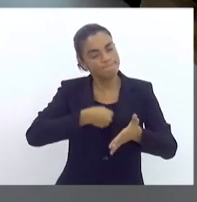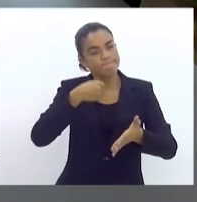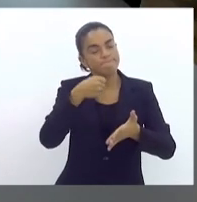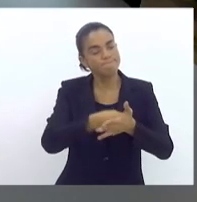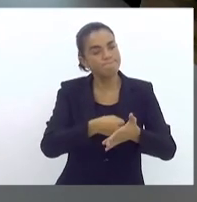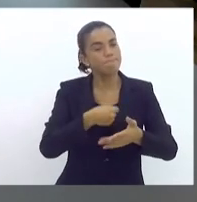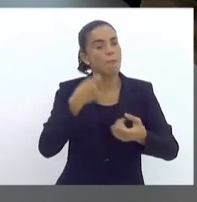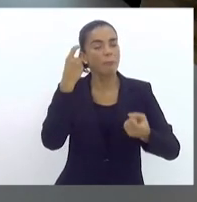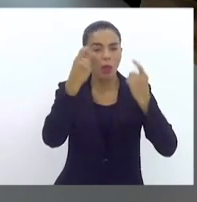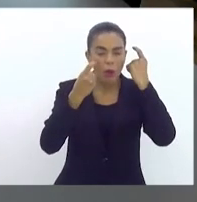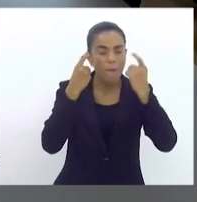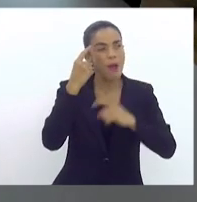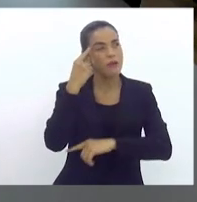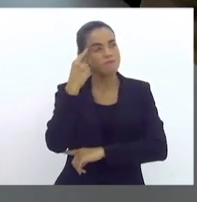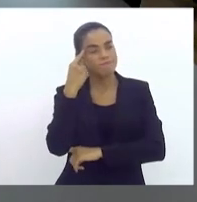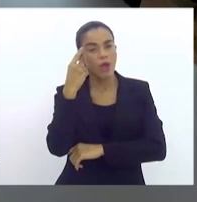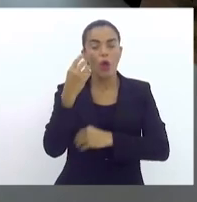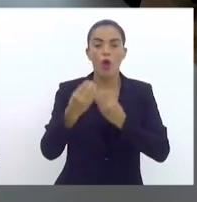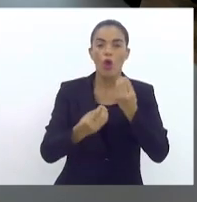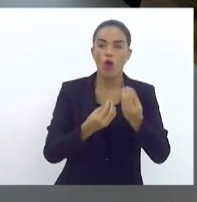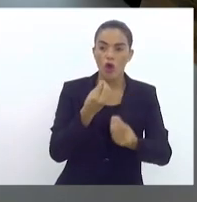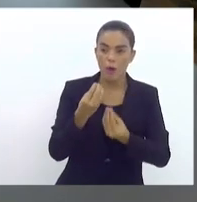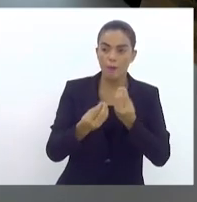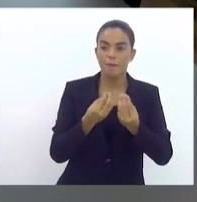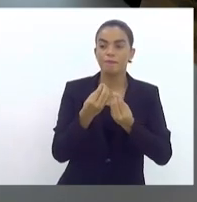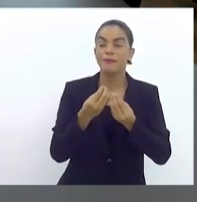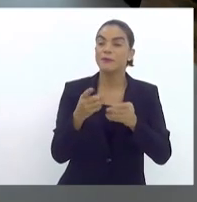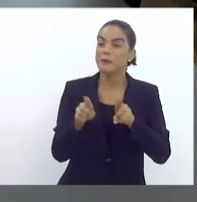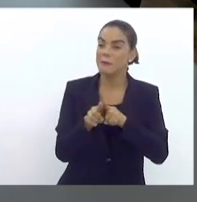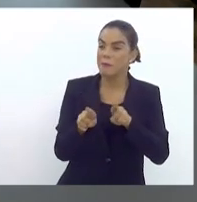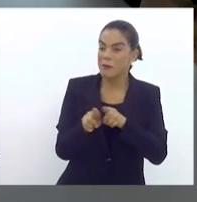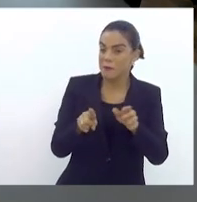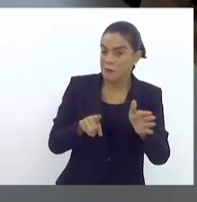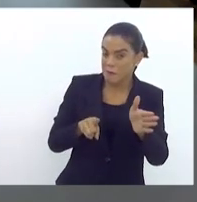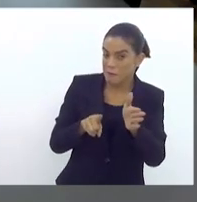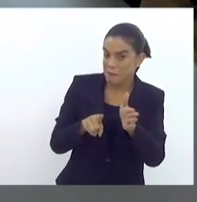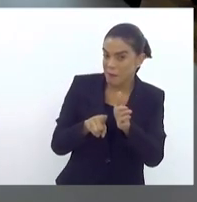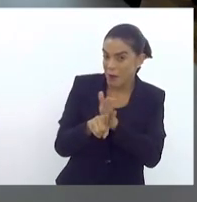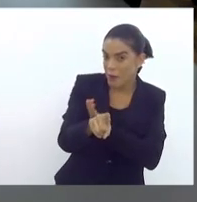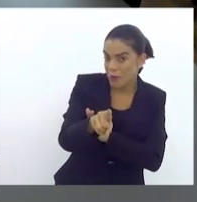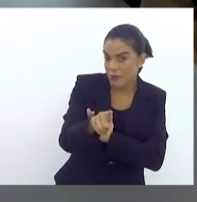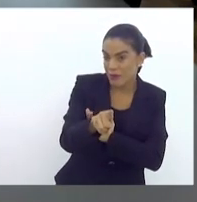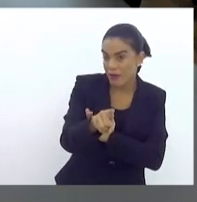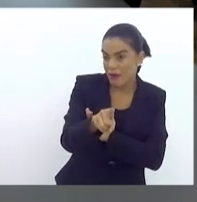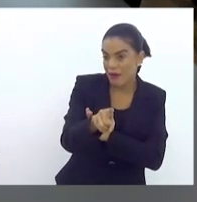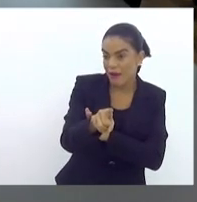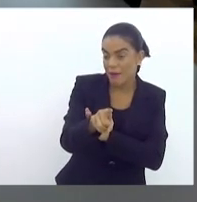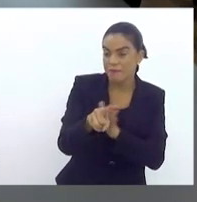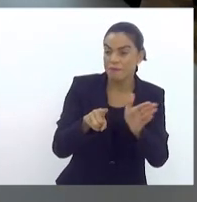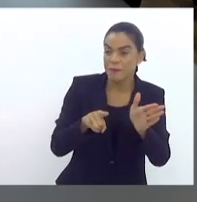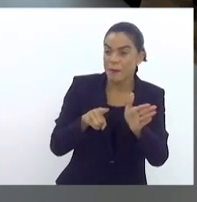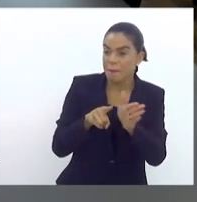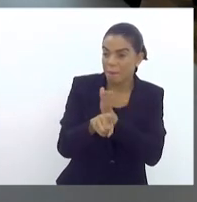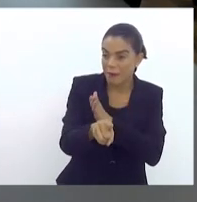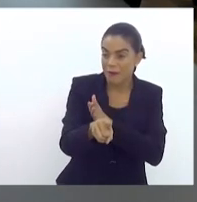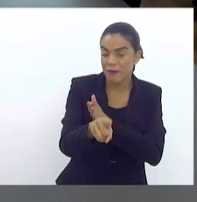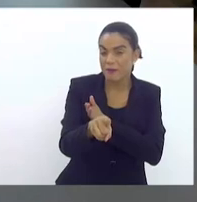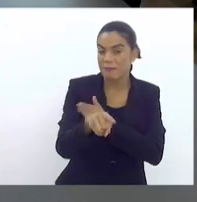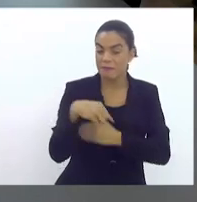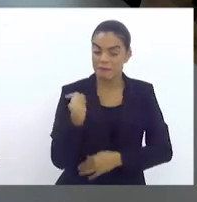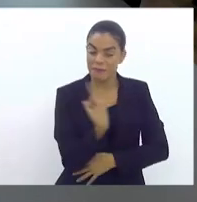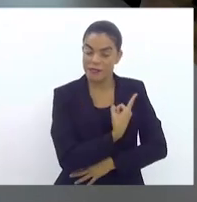preocupado e pensativa já quero deixar uma um questionamento Na verdade uma pergunta até para pensarmos